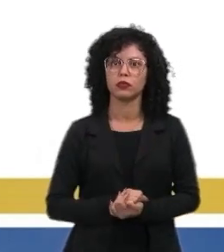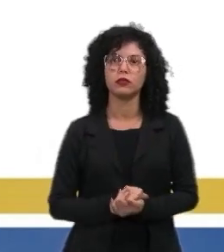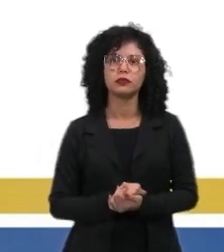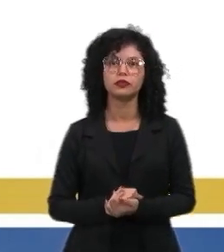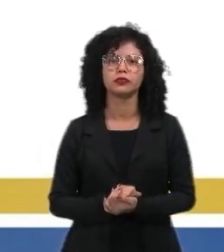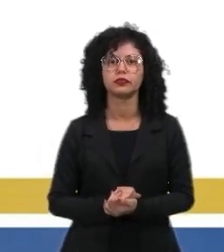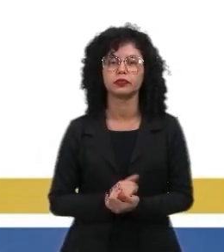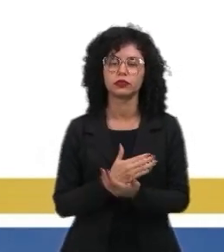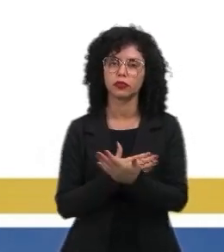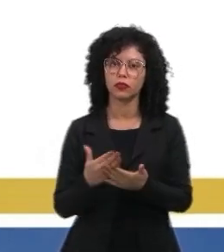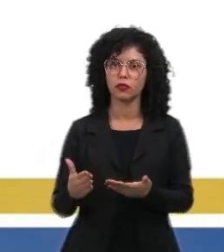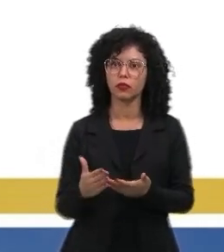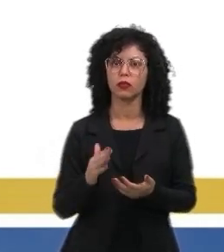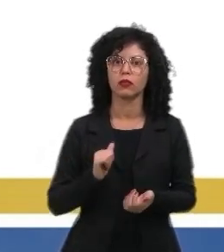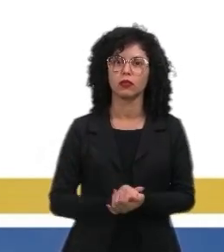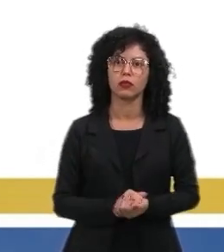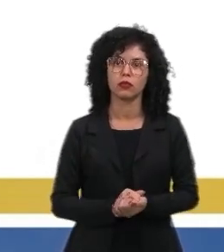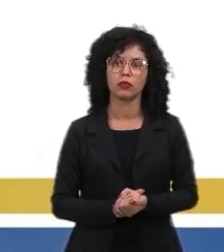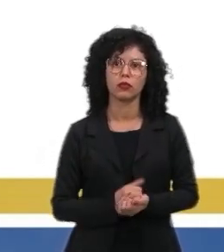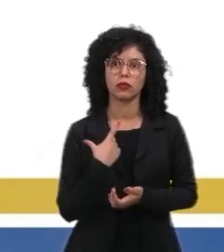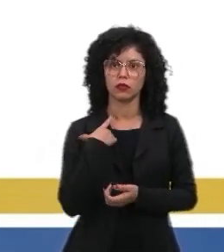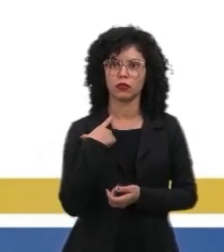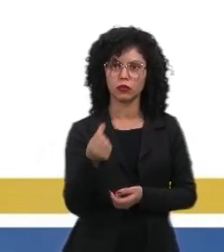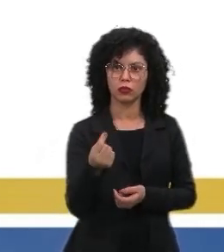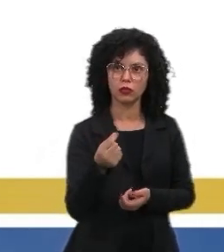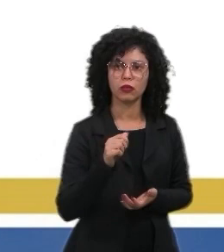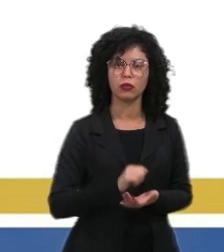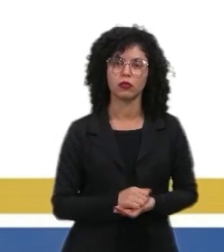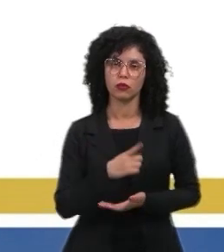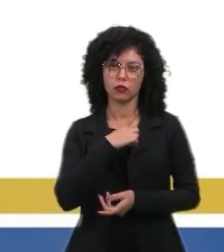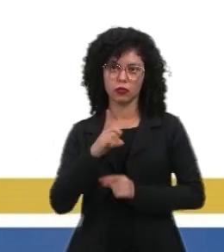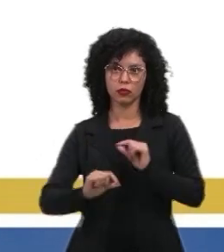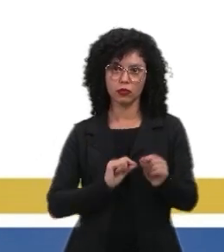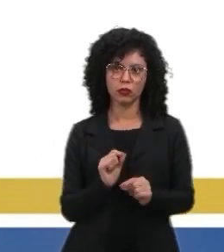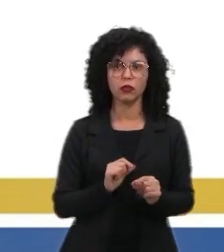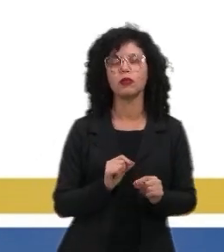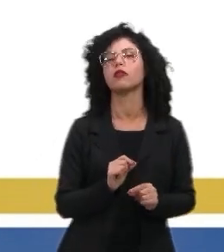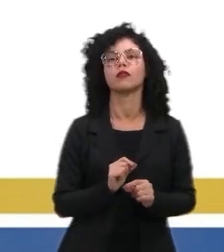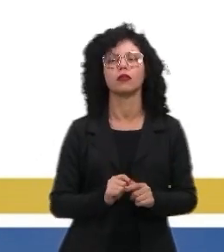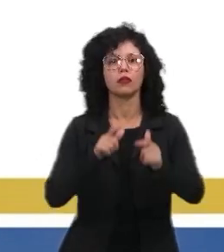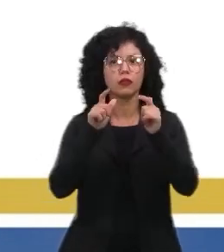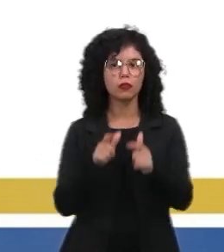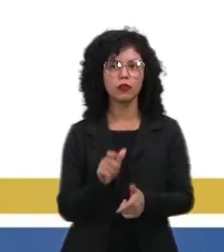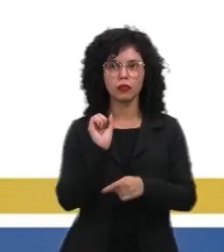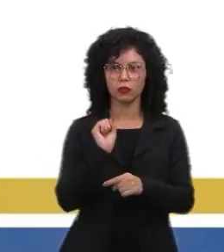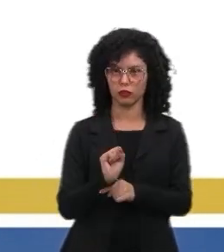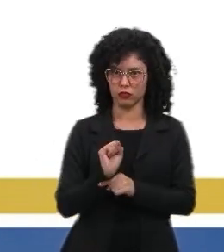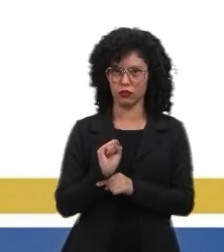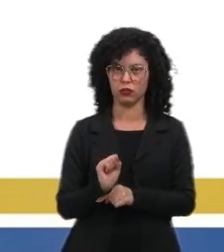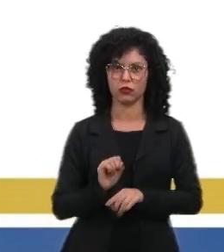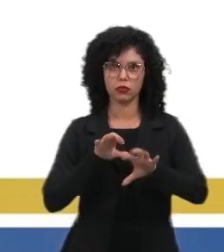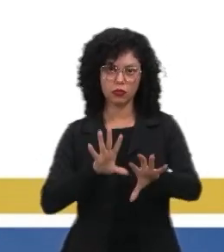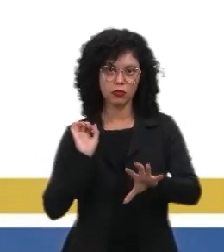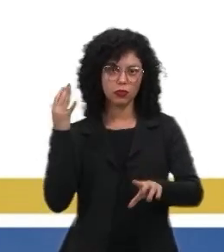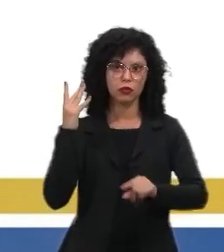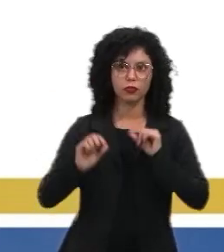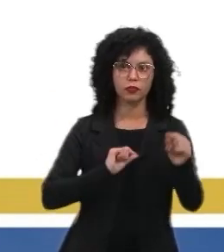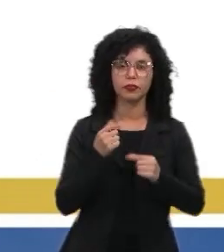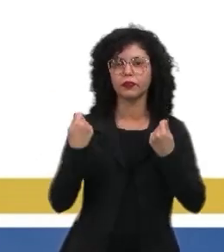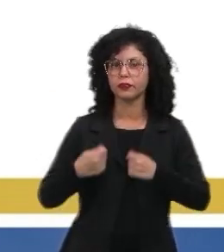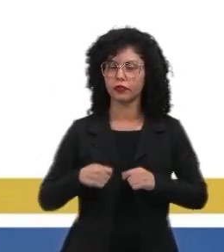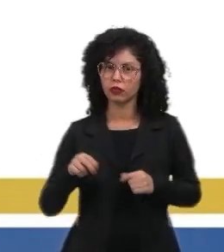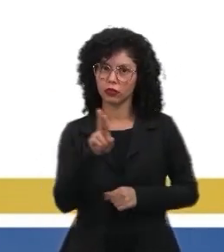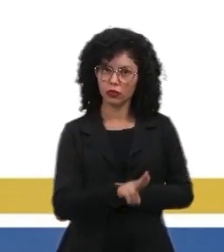um espaço inicial, e ele se deslocou, houve um deslocamento, e ele tem aqui no espaço S. Dessa maneira, a gente precisa